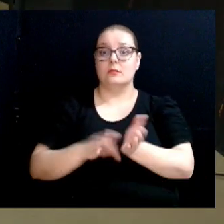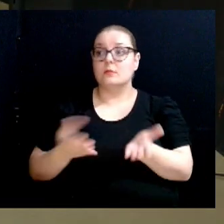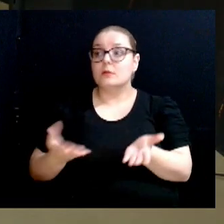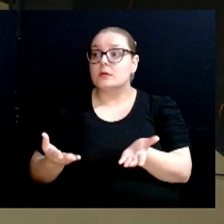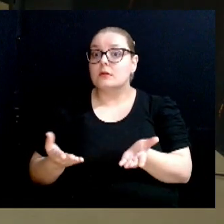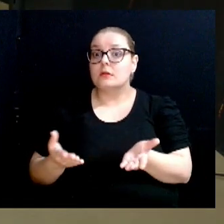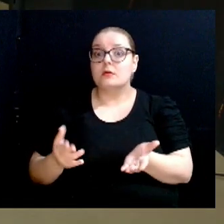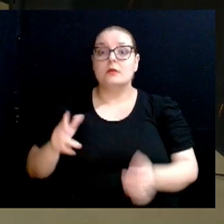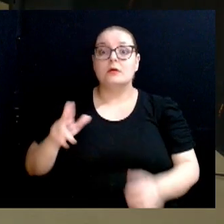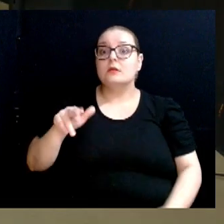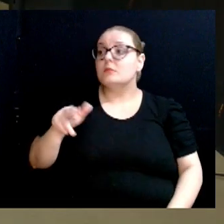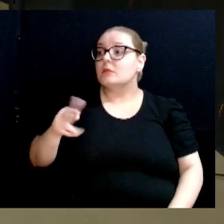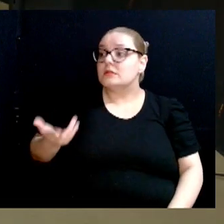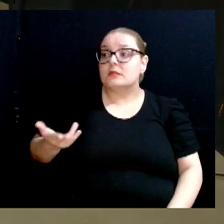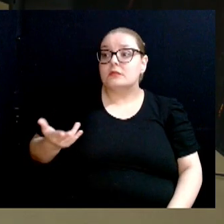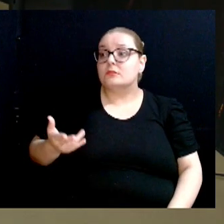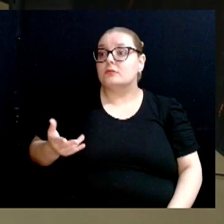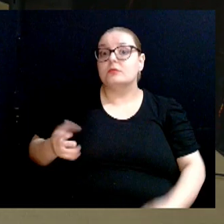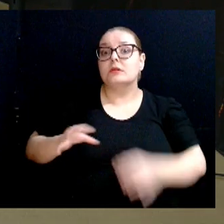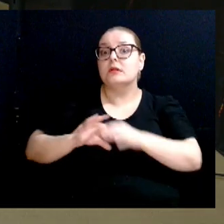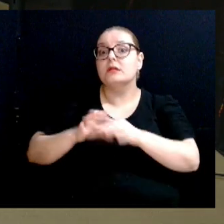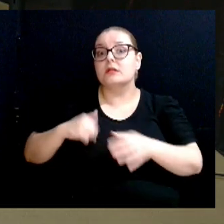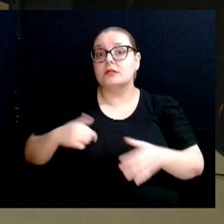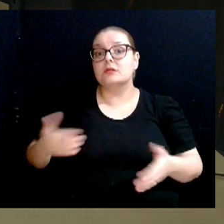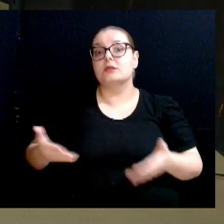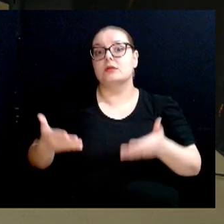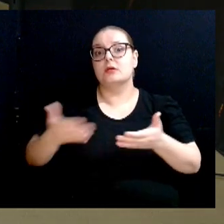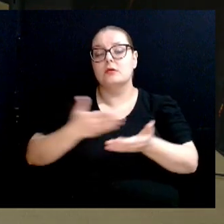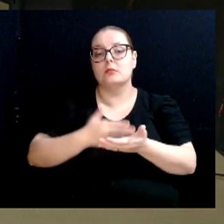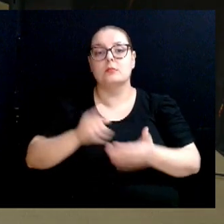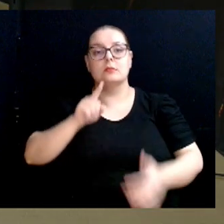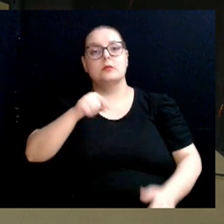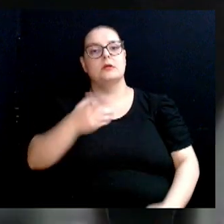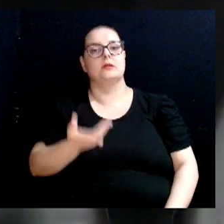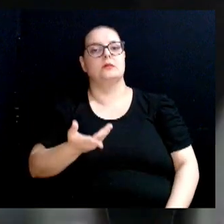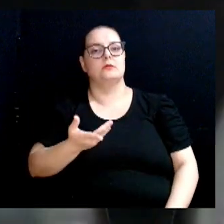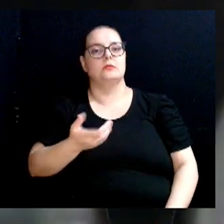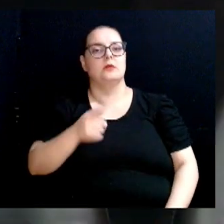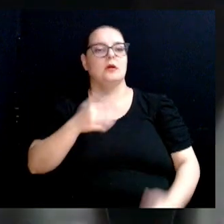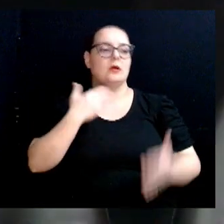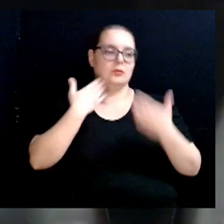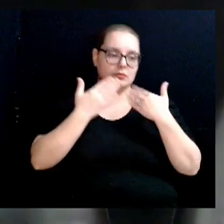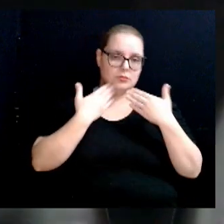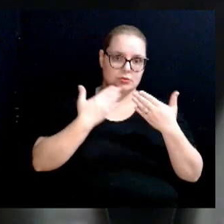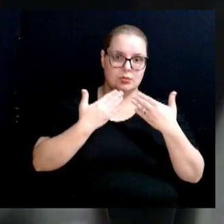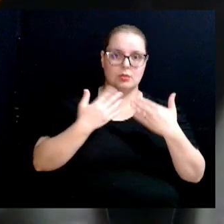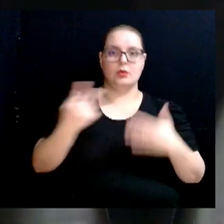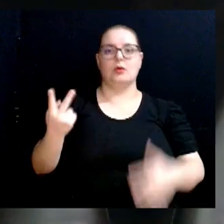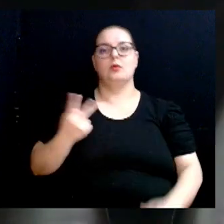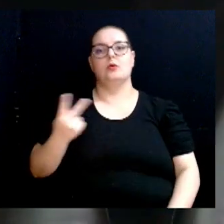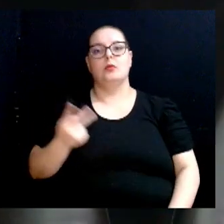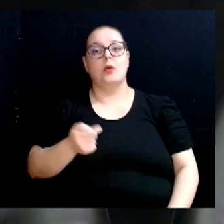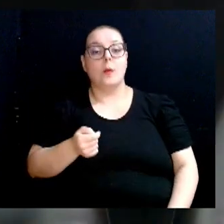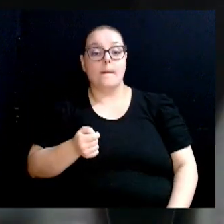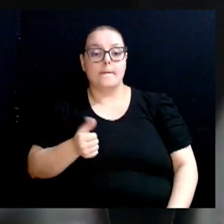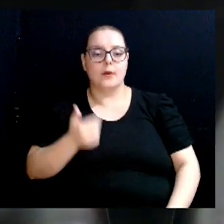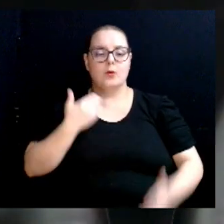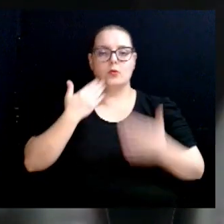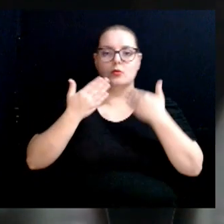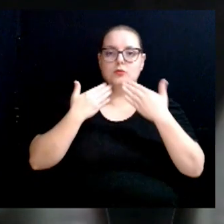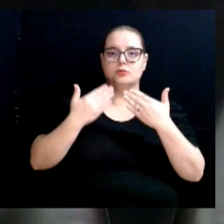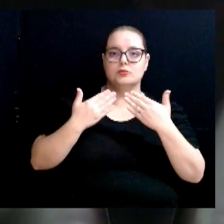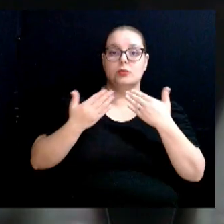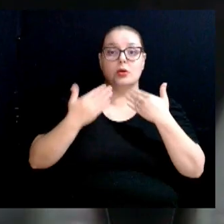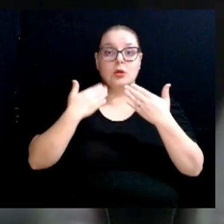essa iniciativa também. Mas aí a gente entra no diálogo. Os casais têm poucos diálogos. Diálogo é como